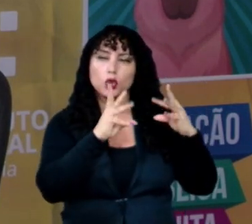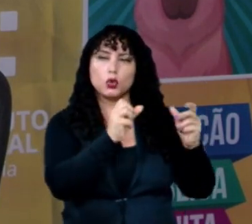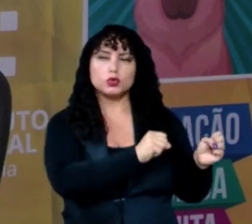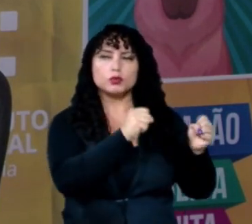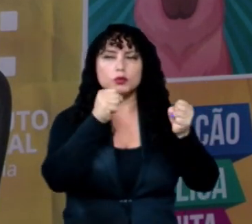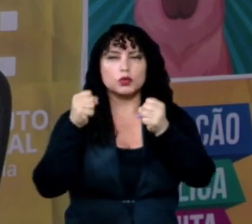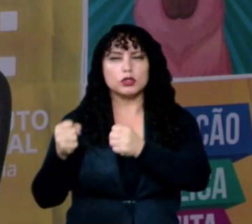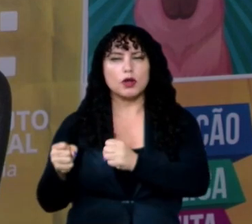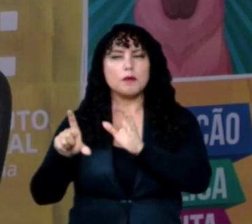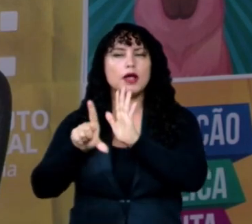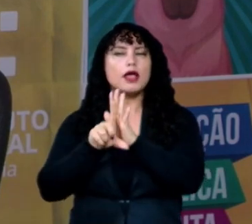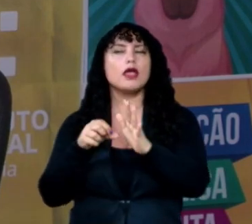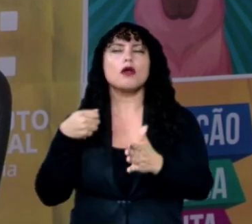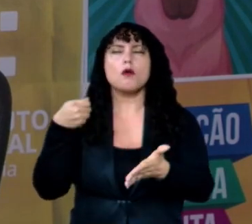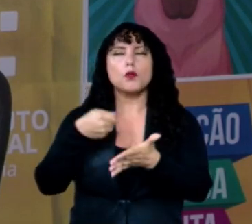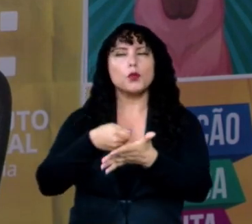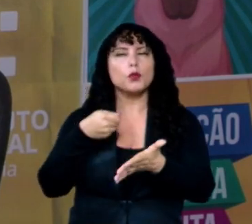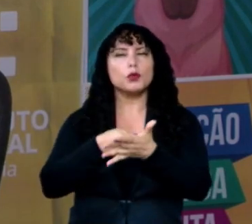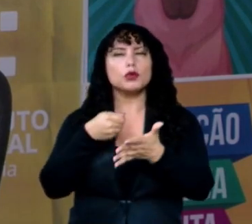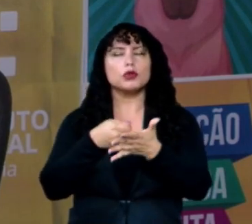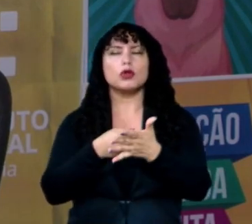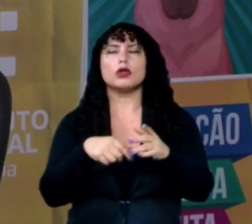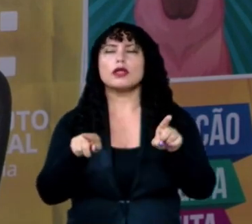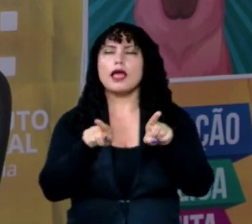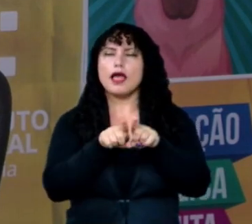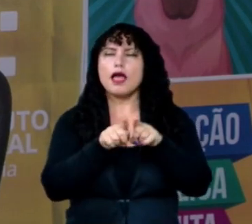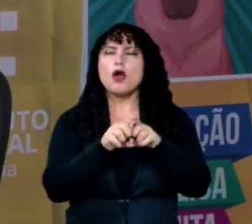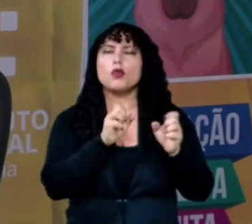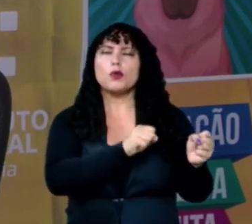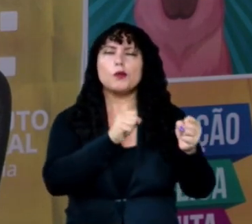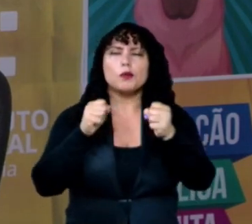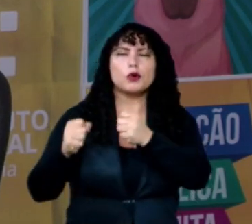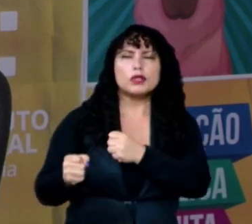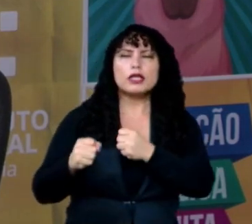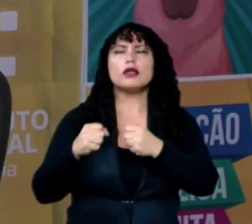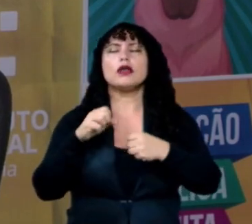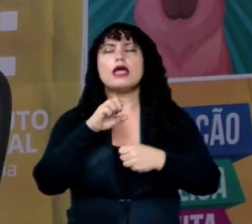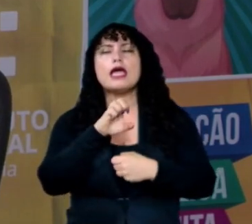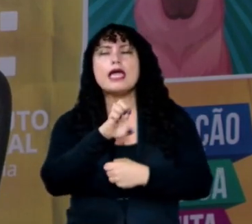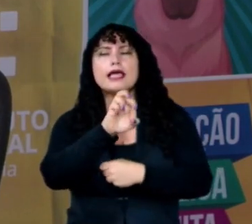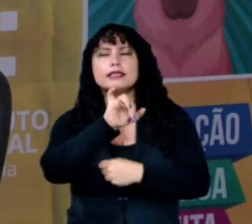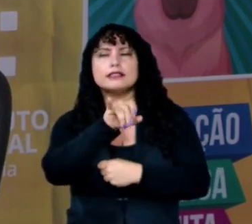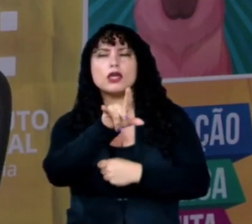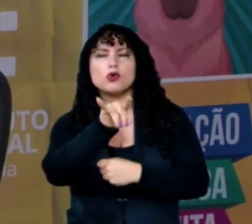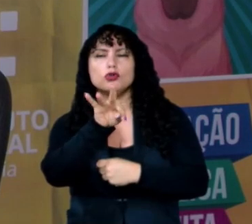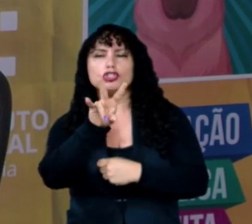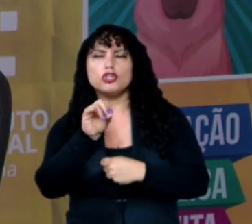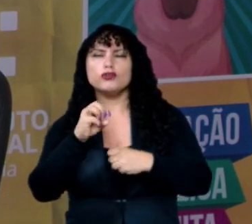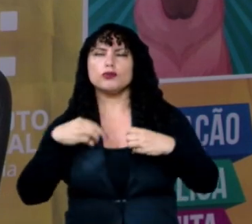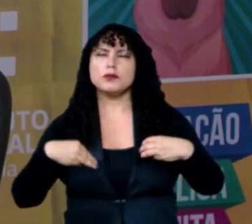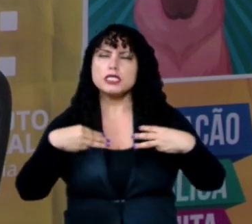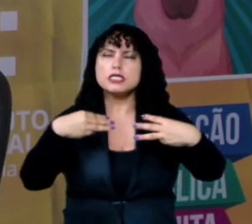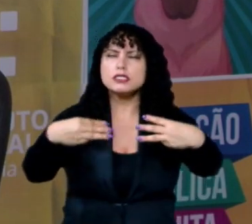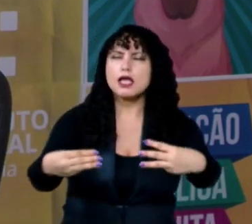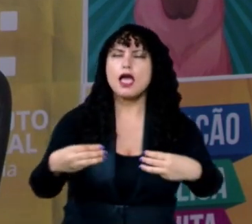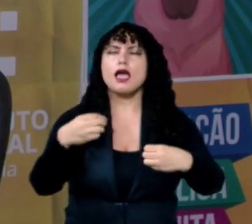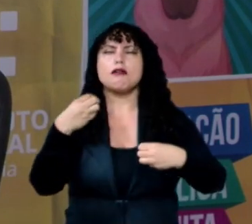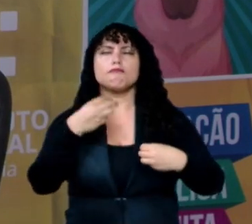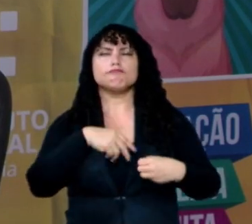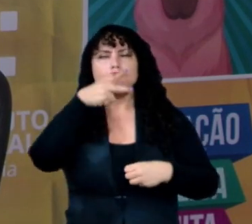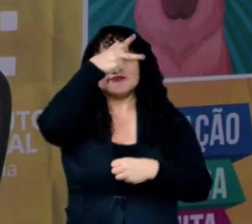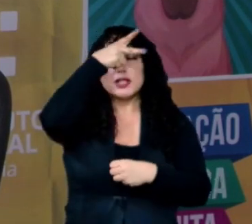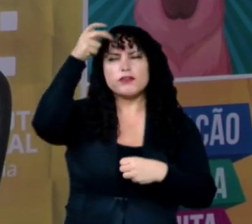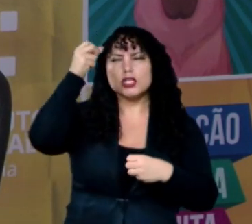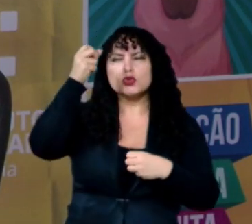que é uma obrigação do Poder Executivo, então todos os ministérios, todas as prefeituras, todos os governos estaduais